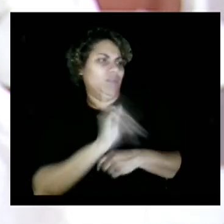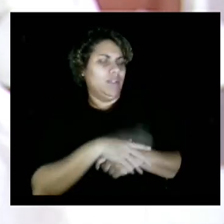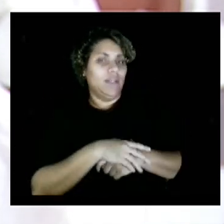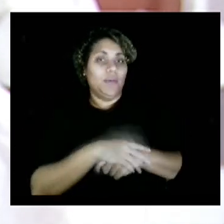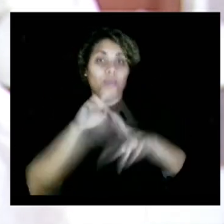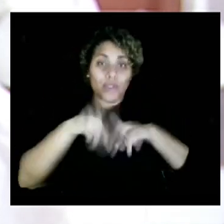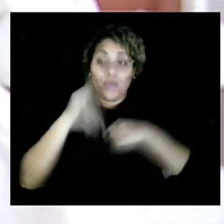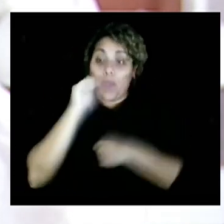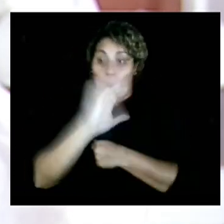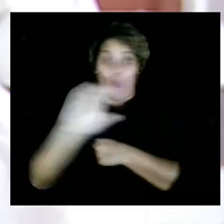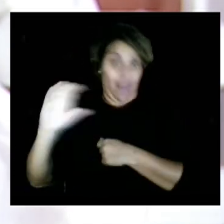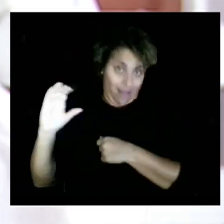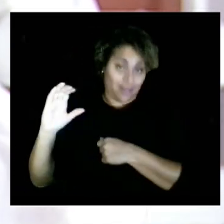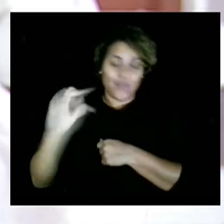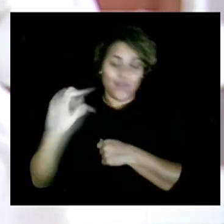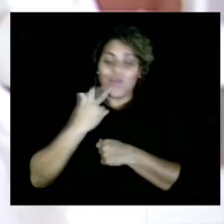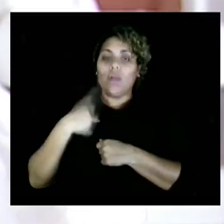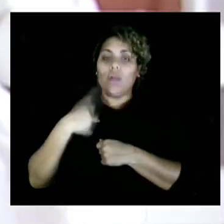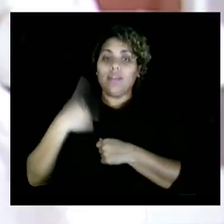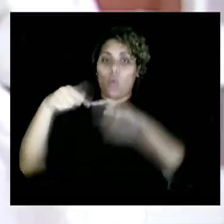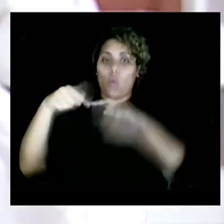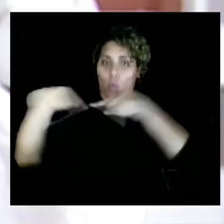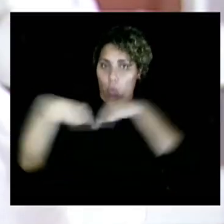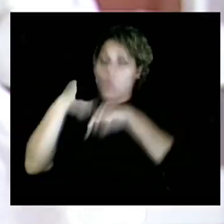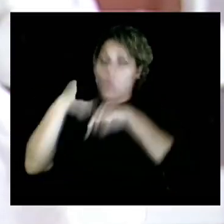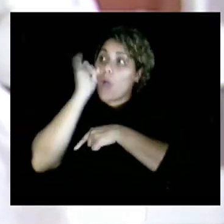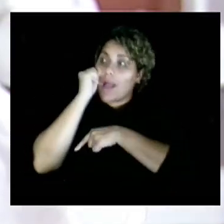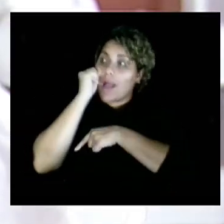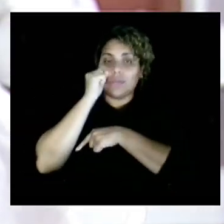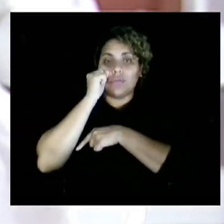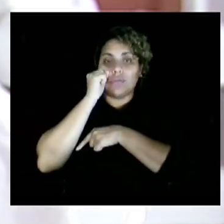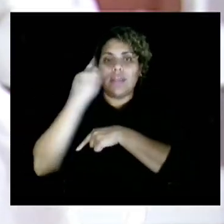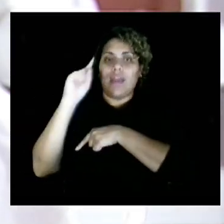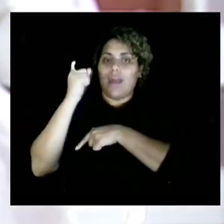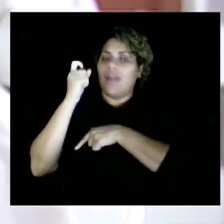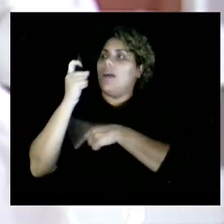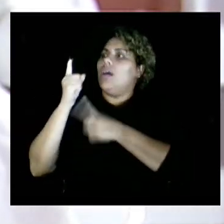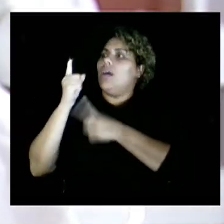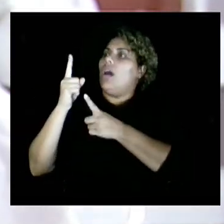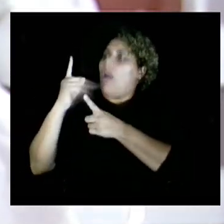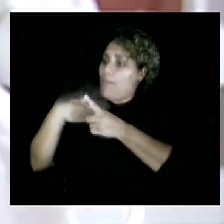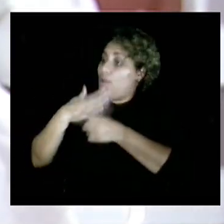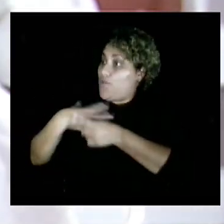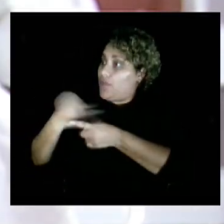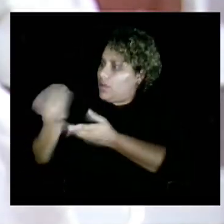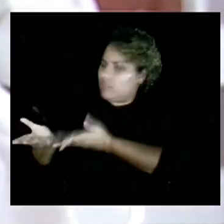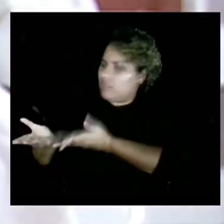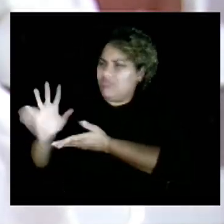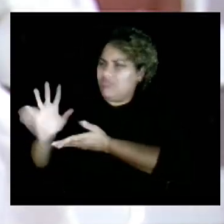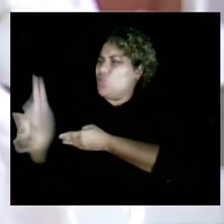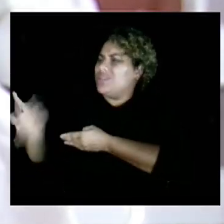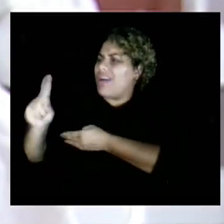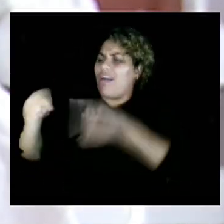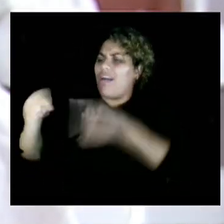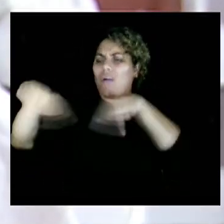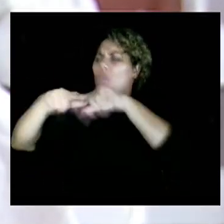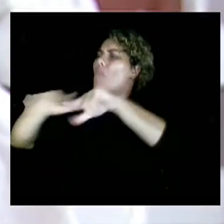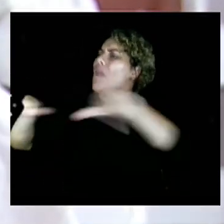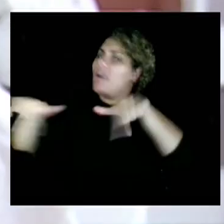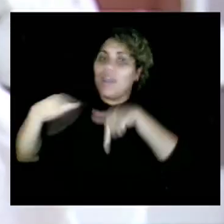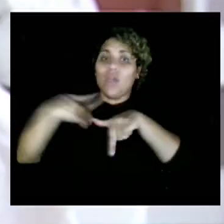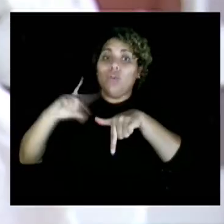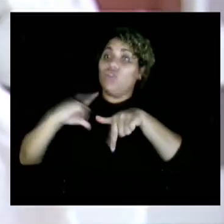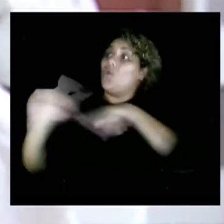eu tenho um quarto que era dos meninos dela. Você não quer aproveitar? Porque eu tinha cliente e não tinha aonde atender.